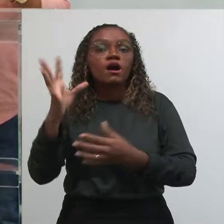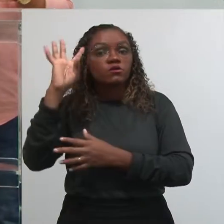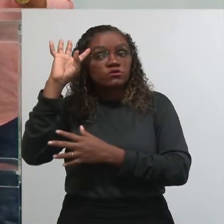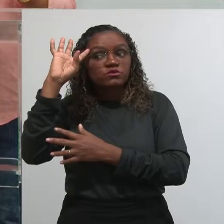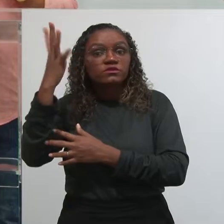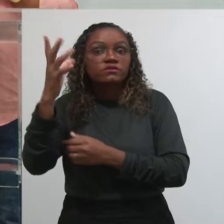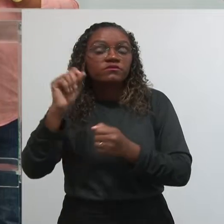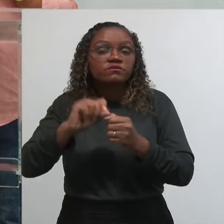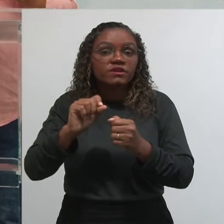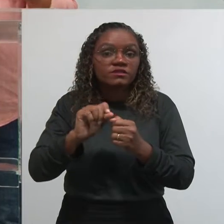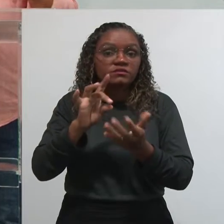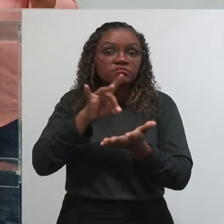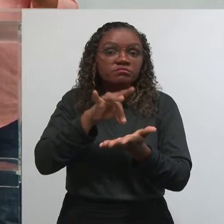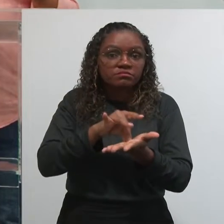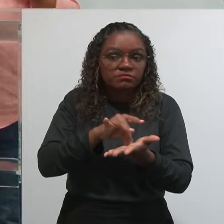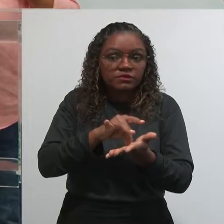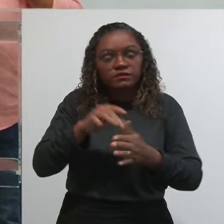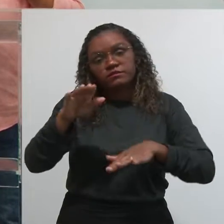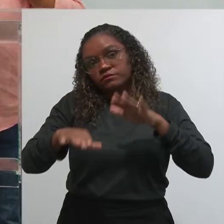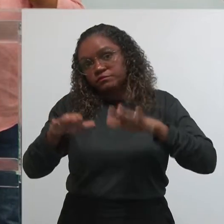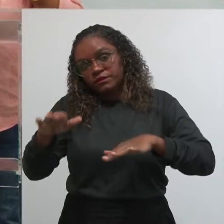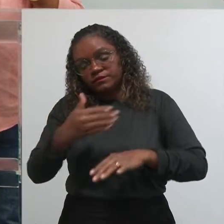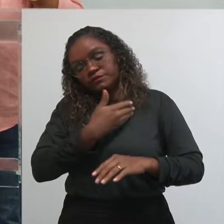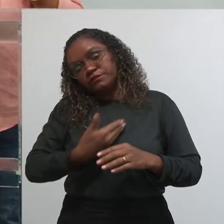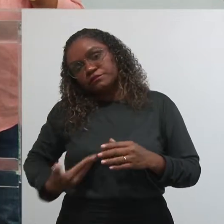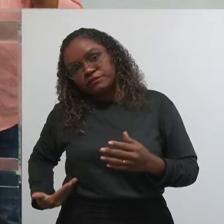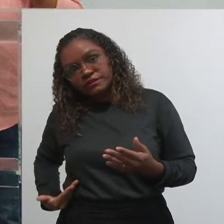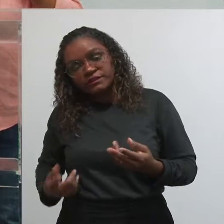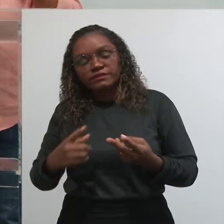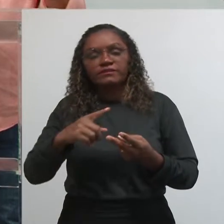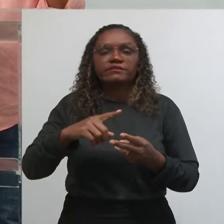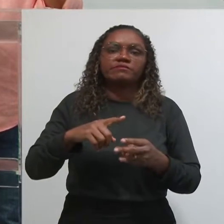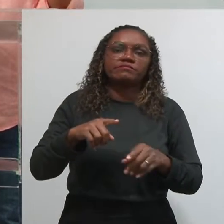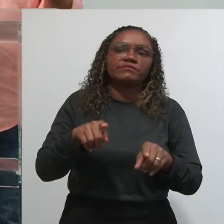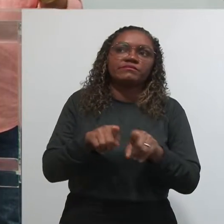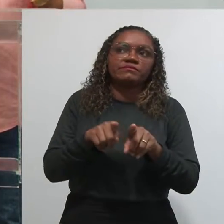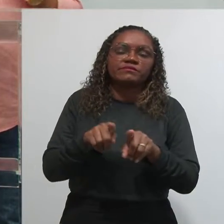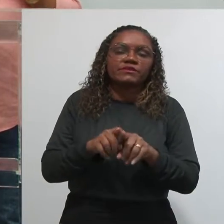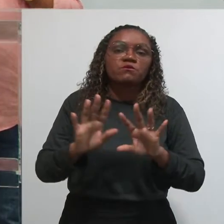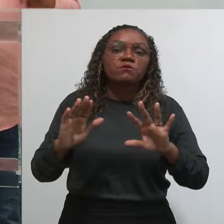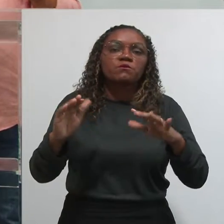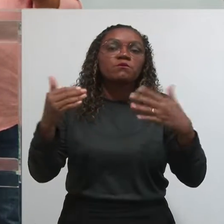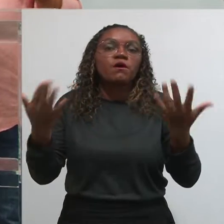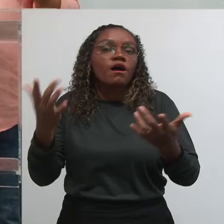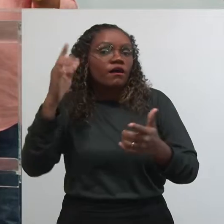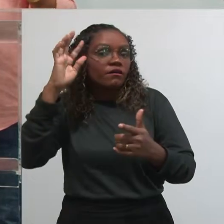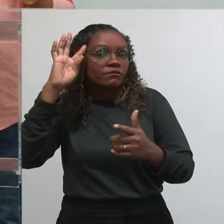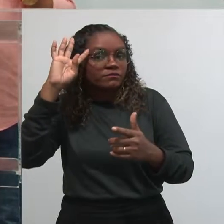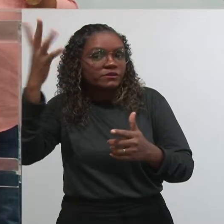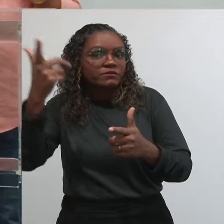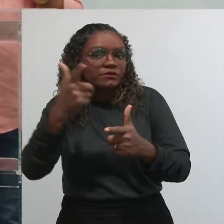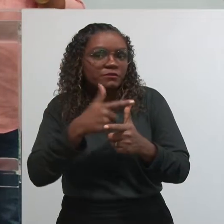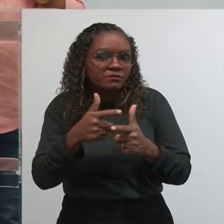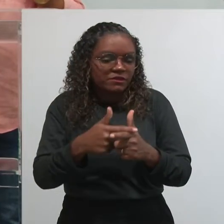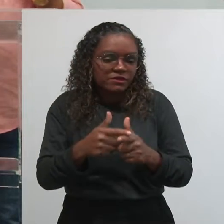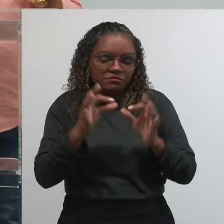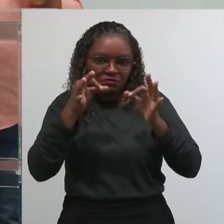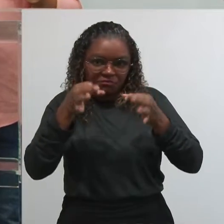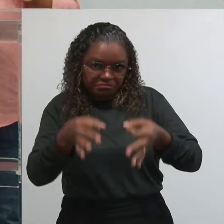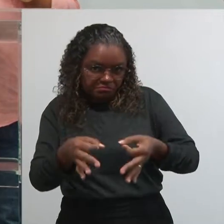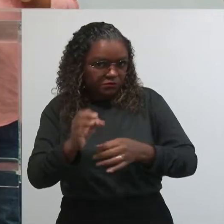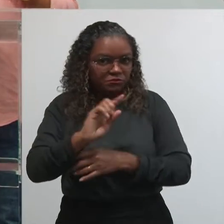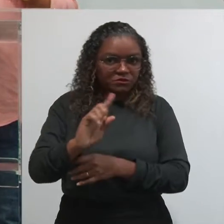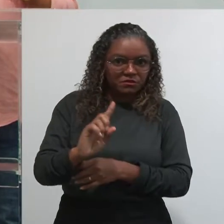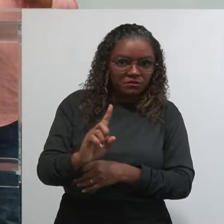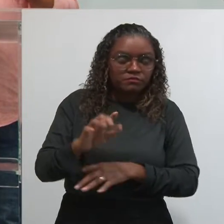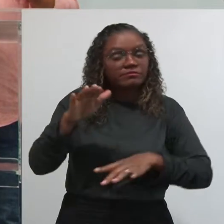depender do comprometimento do governo com a solução, né, desse problema definitivamente ou não, né?